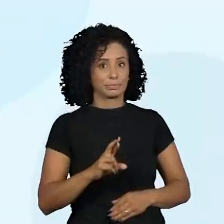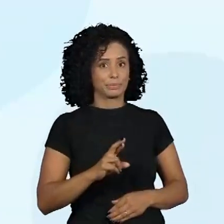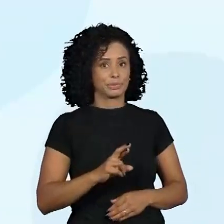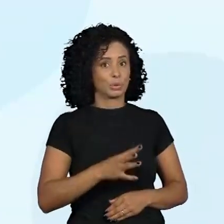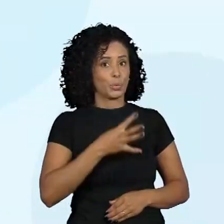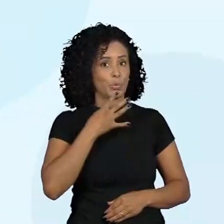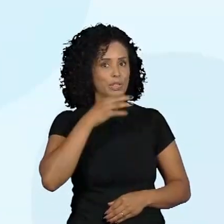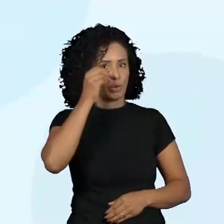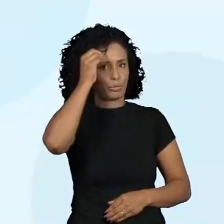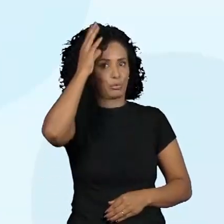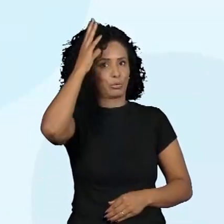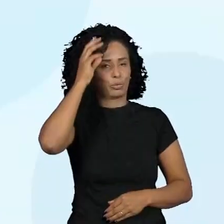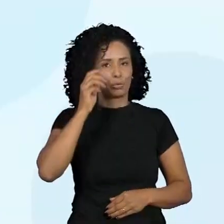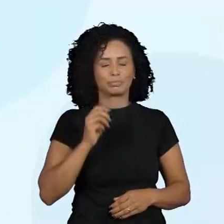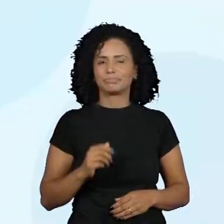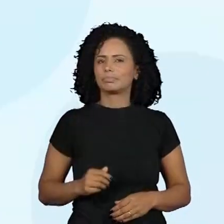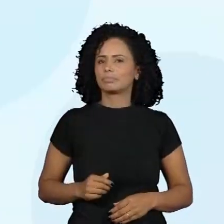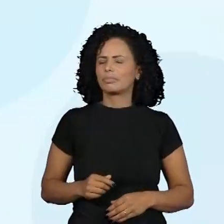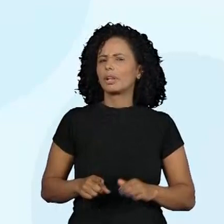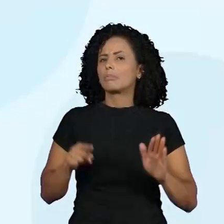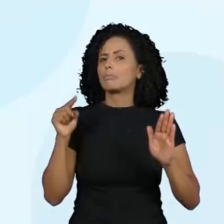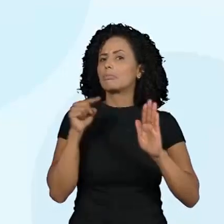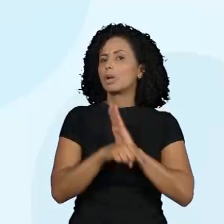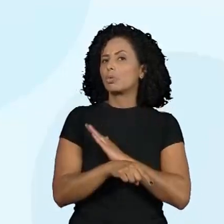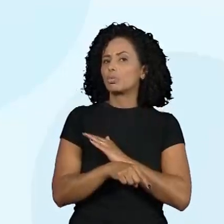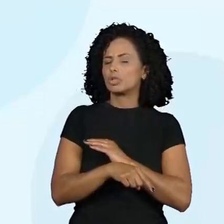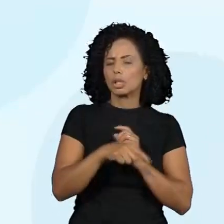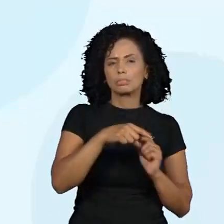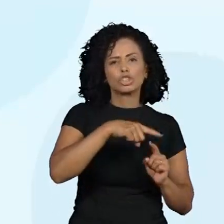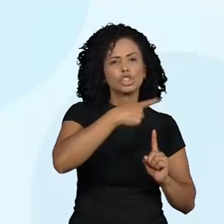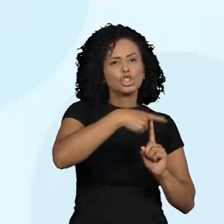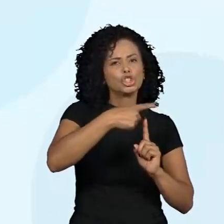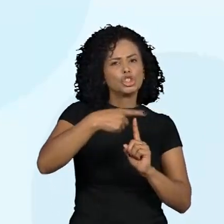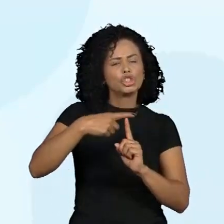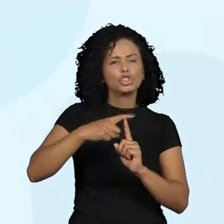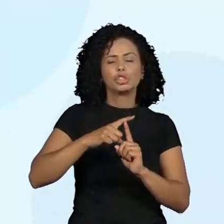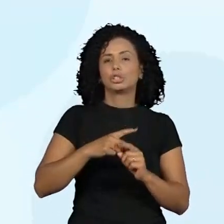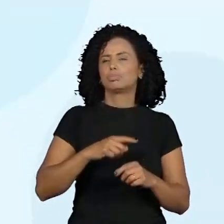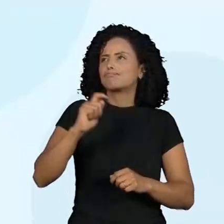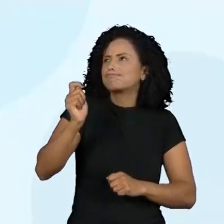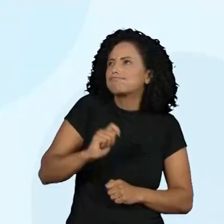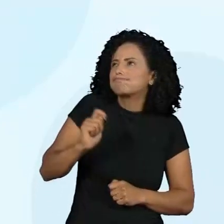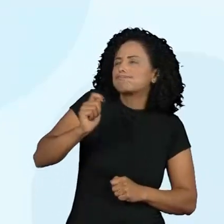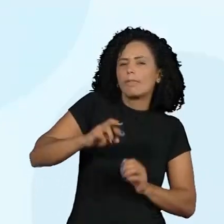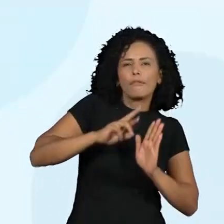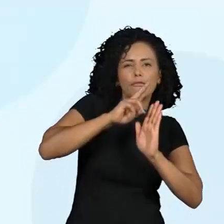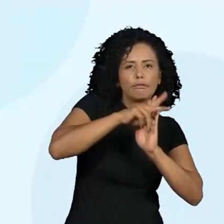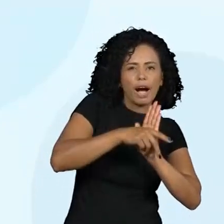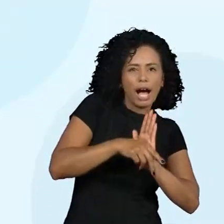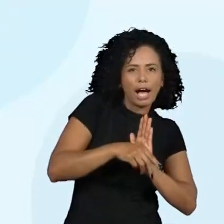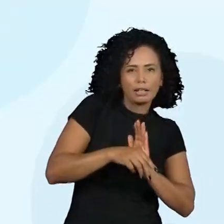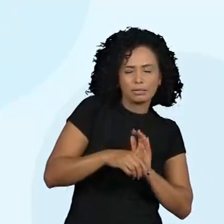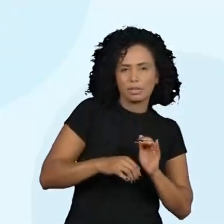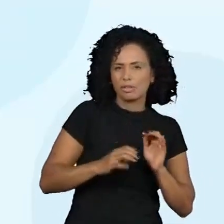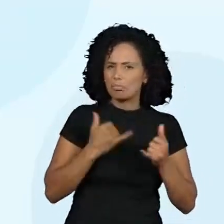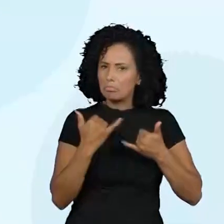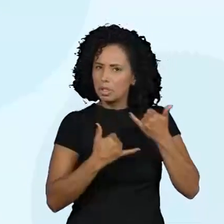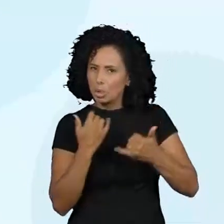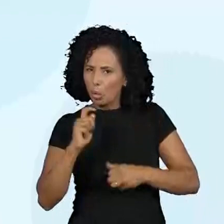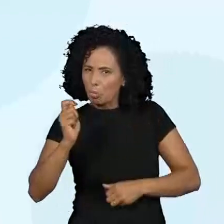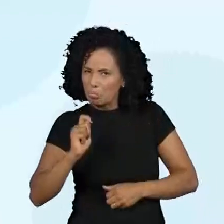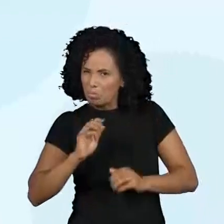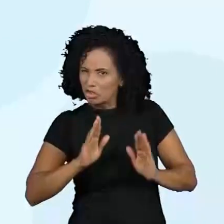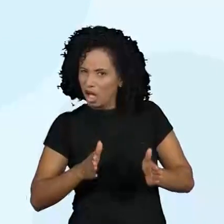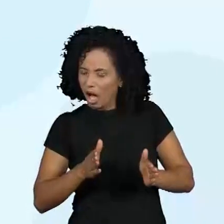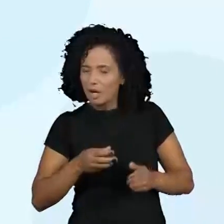conhecimento deles. Que tipos de pipa você conhece? Já empinou pipa alguma vez? Escreva sobre sua experiência. Isso